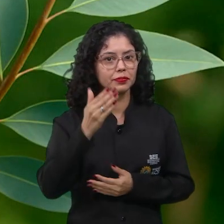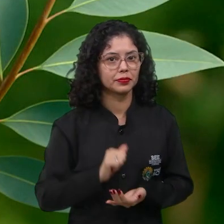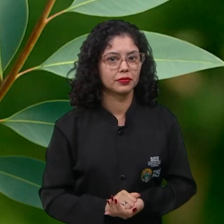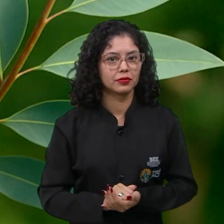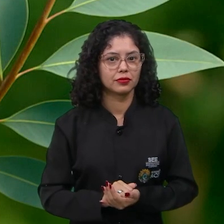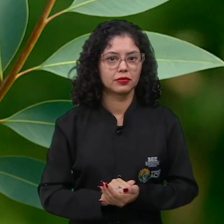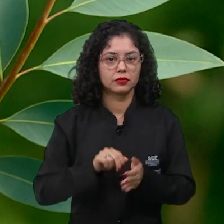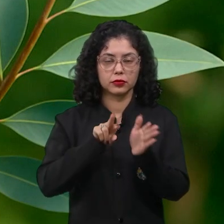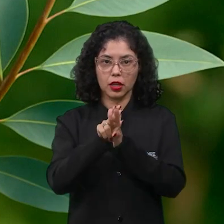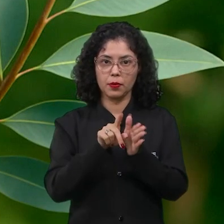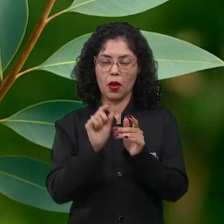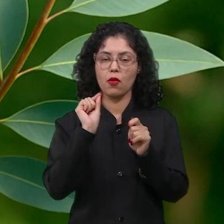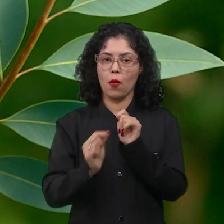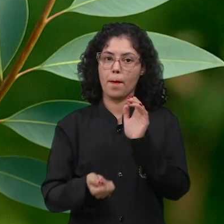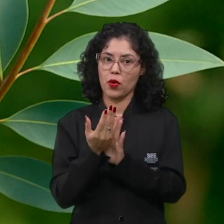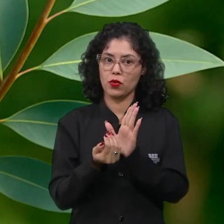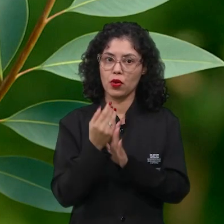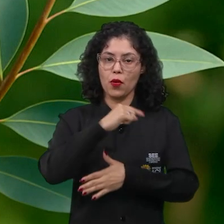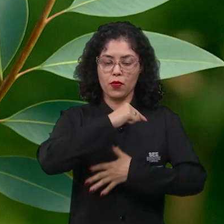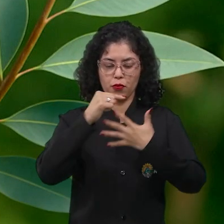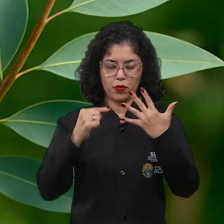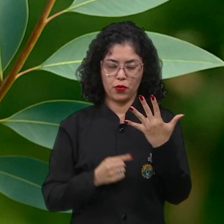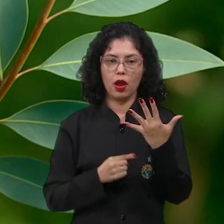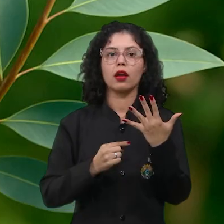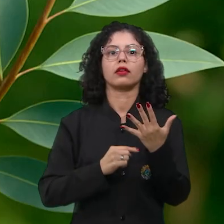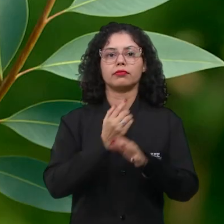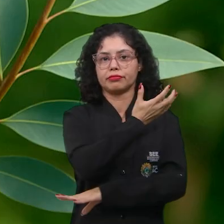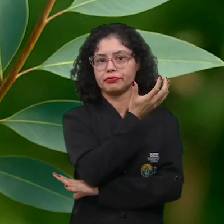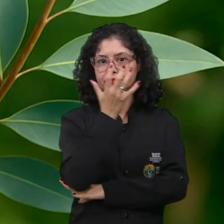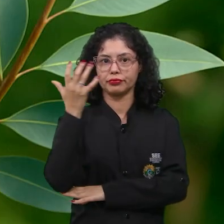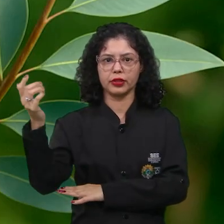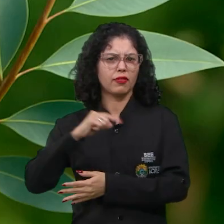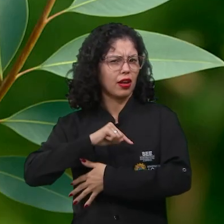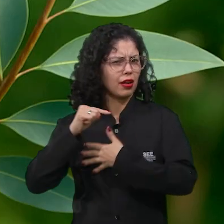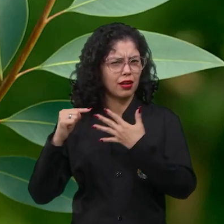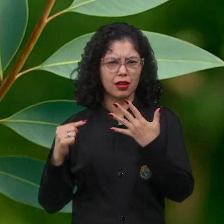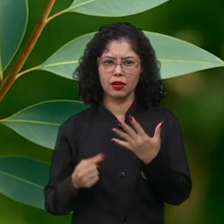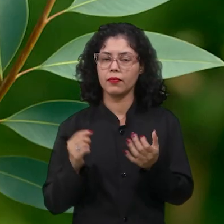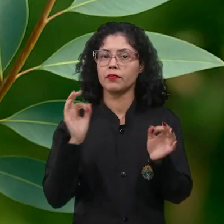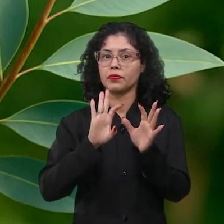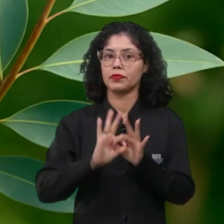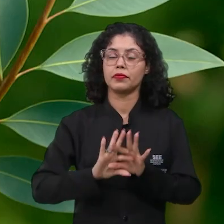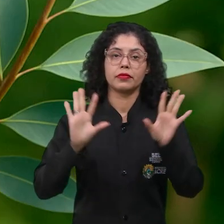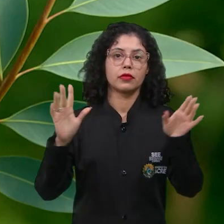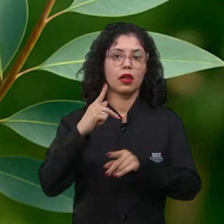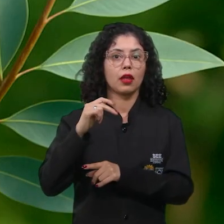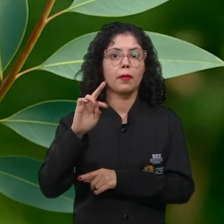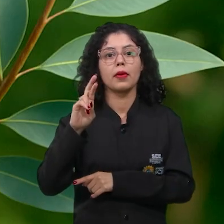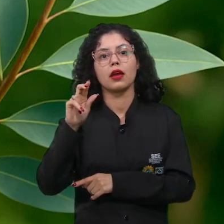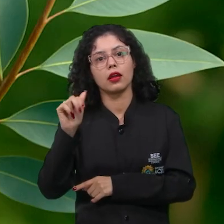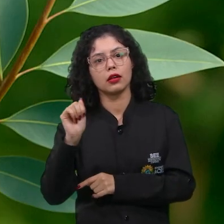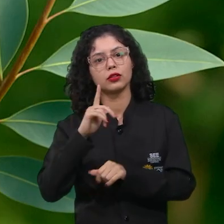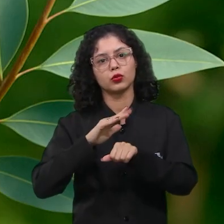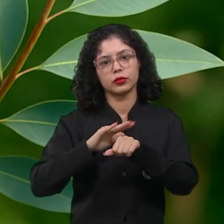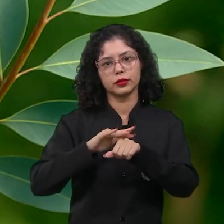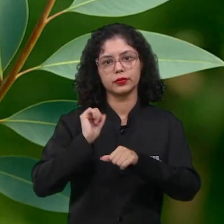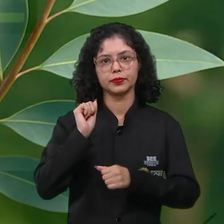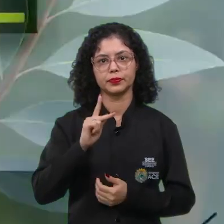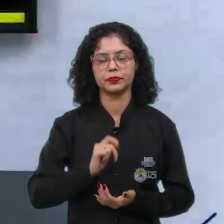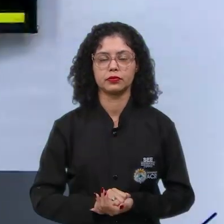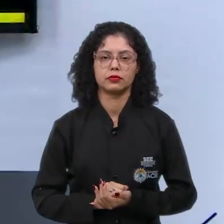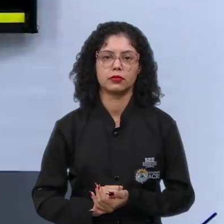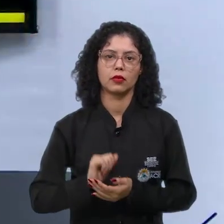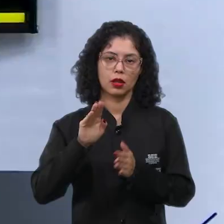Uma biofábrica pode produzir milhões de mudas por ano, todas livres de pragas e doenças, pessoal.